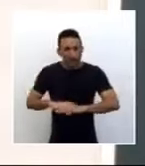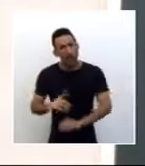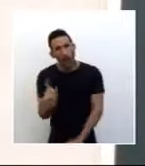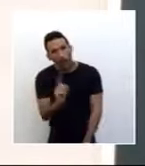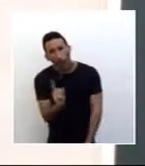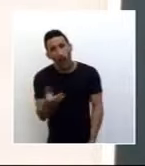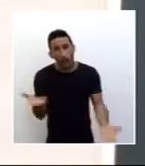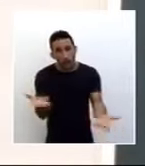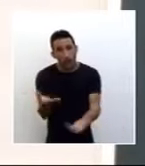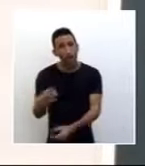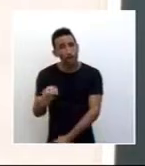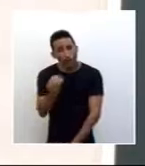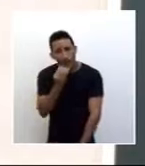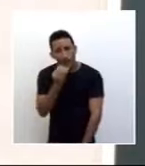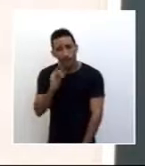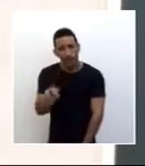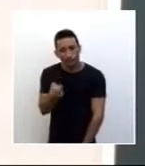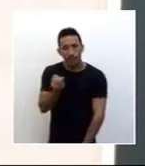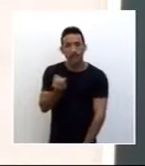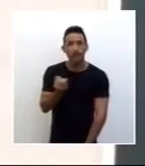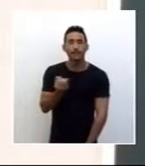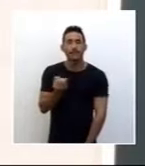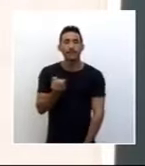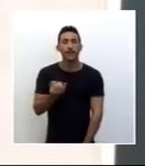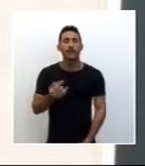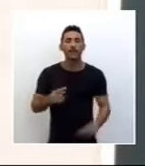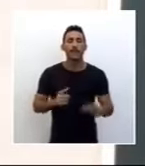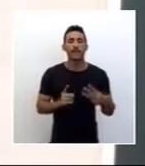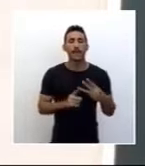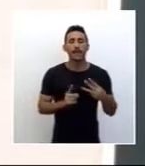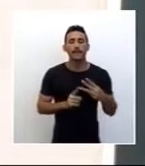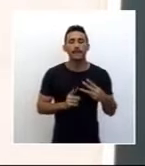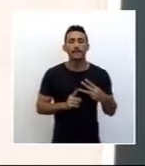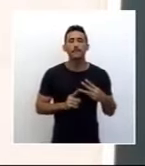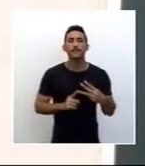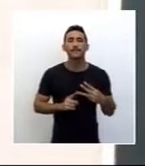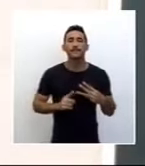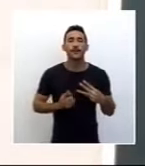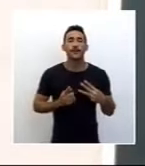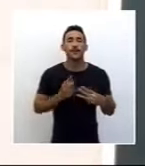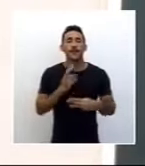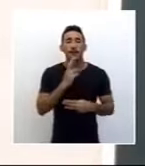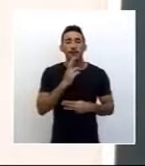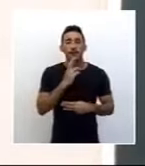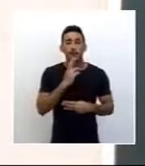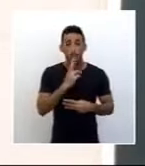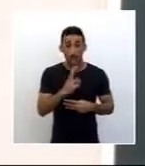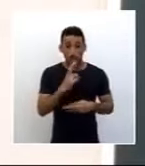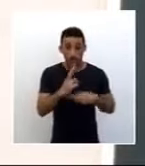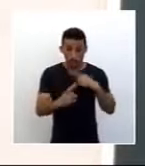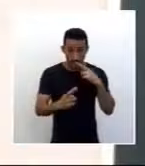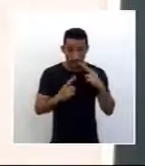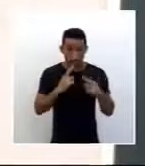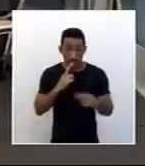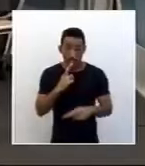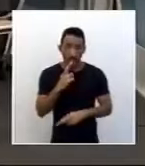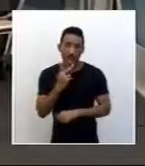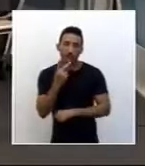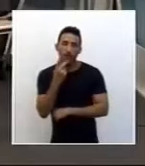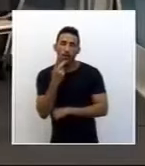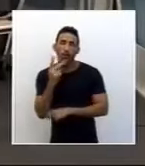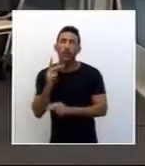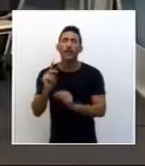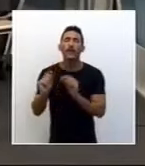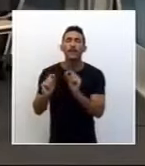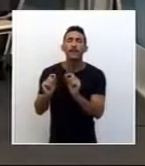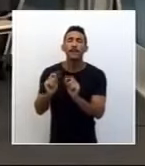então vamos lá a última hora de São Paulo vamos lá me responderam responderam sim falaram que a sobre a